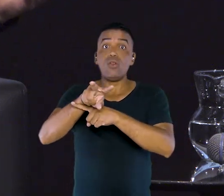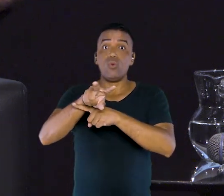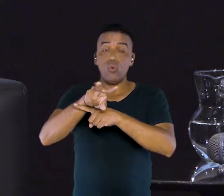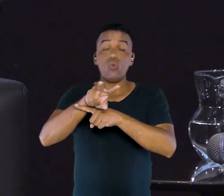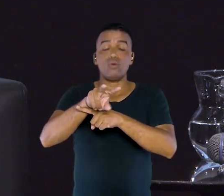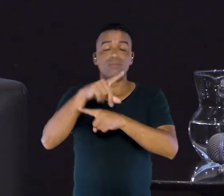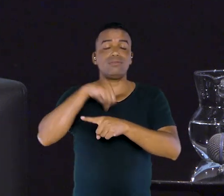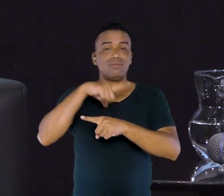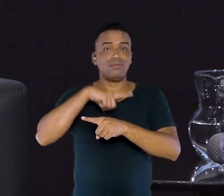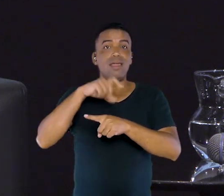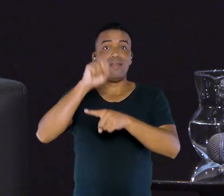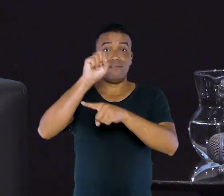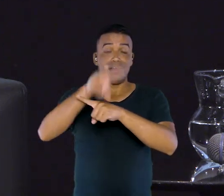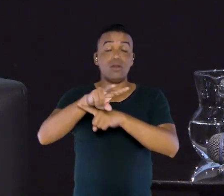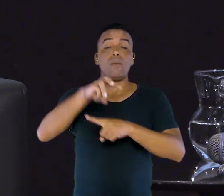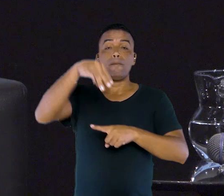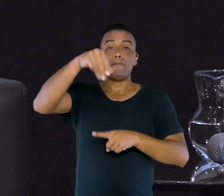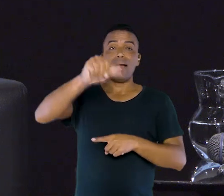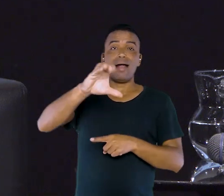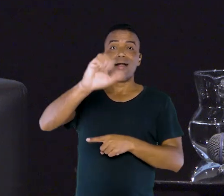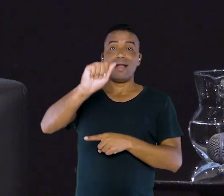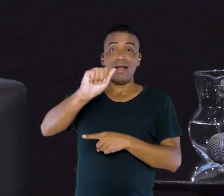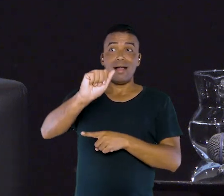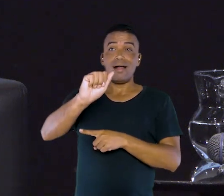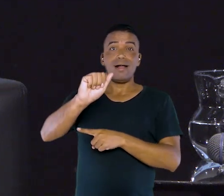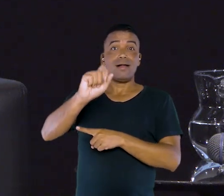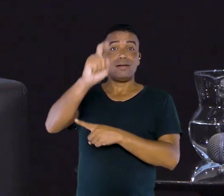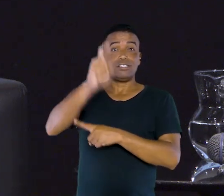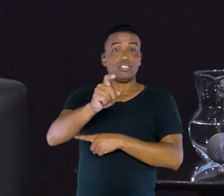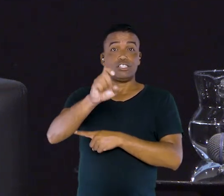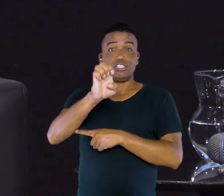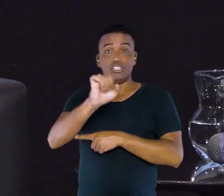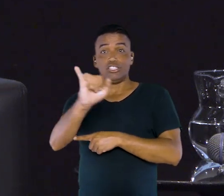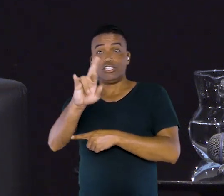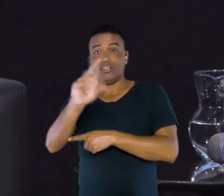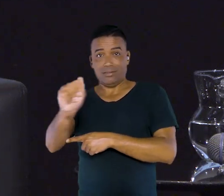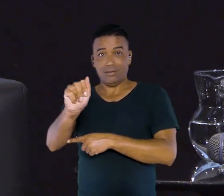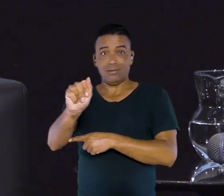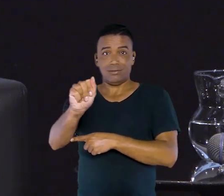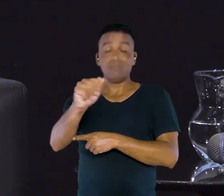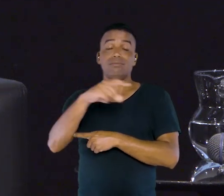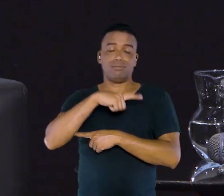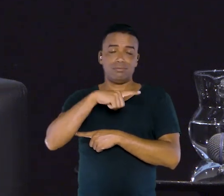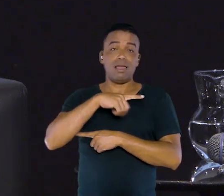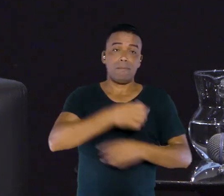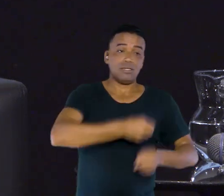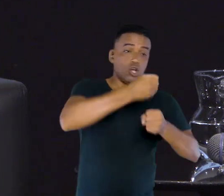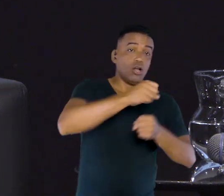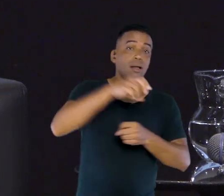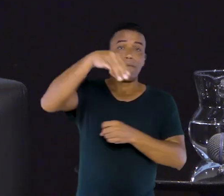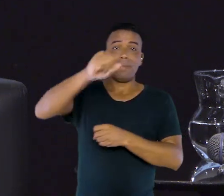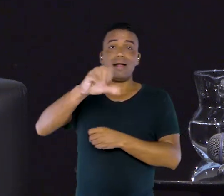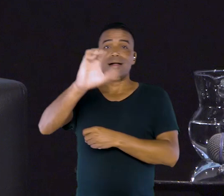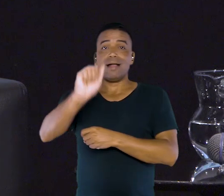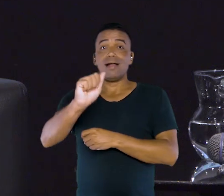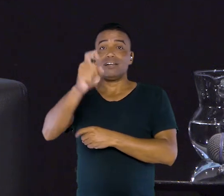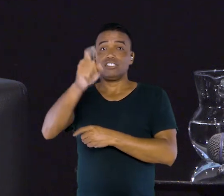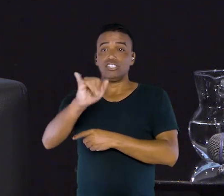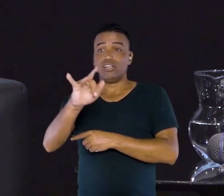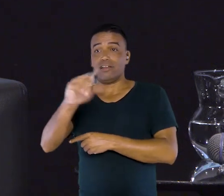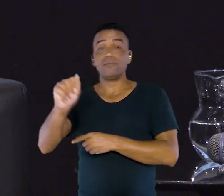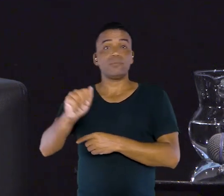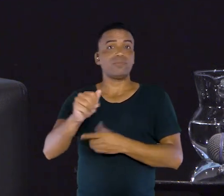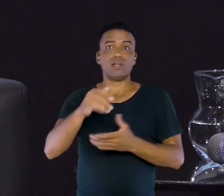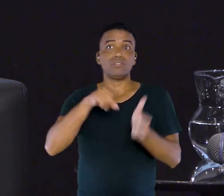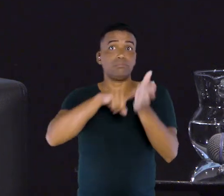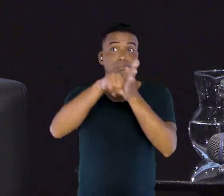né? A gente tem a mandioca e a macaxeira, né? E de novo, é um conhecimento que eu vou chamar de científico